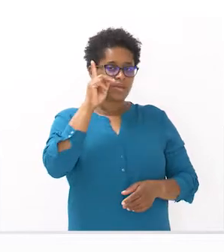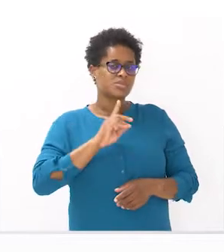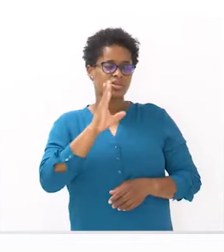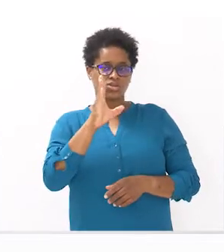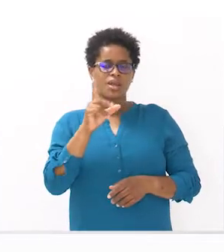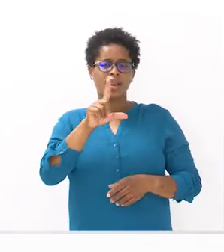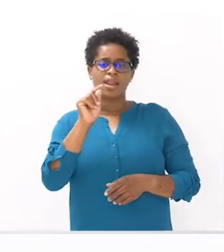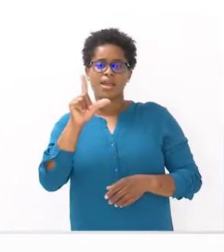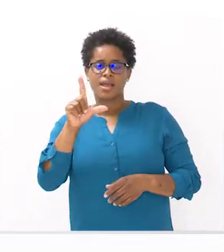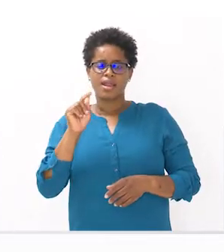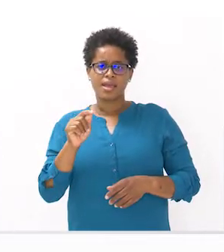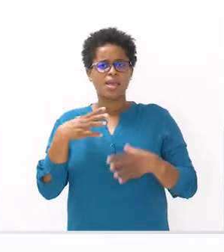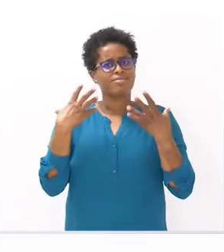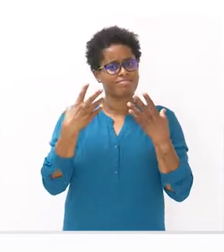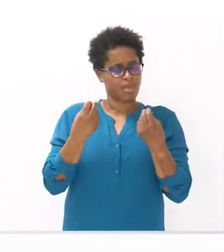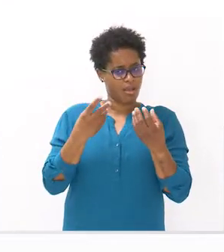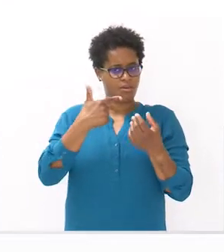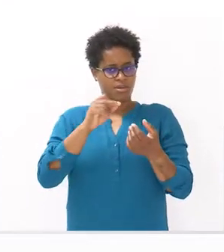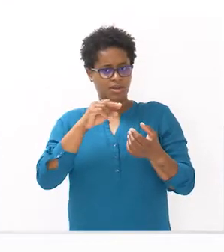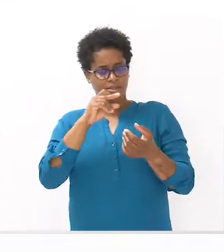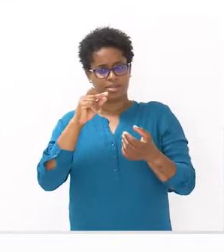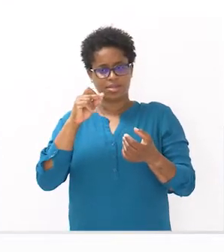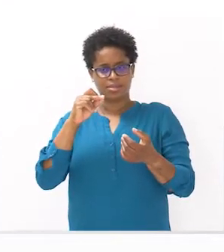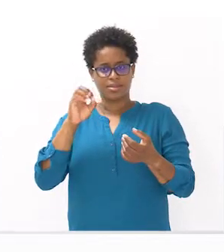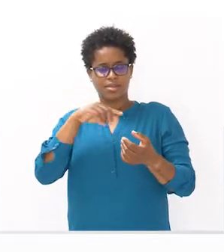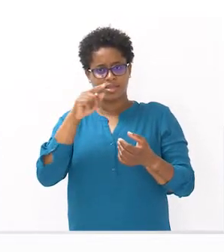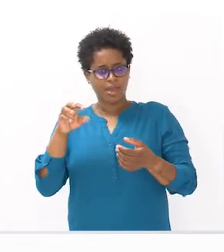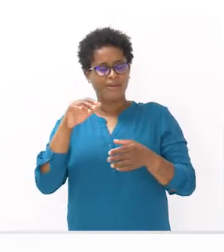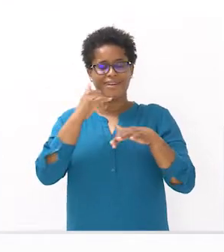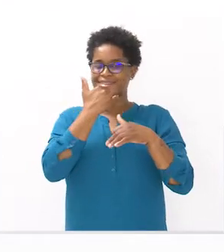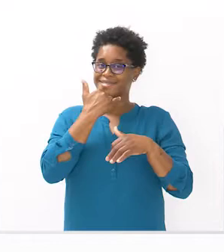tão alegre como as outras irmãs.